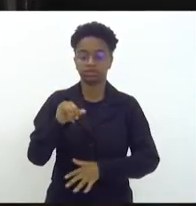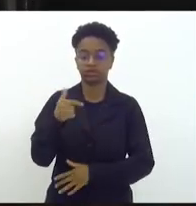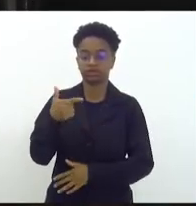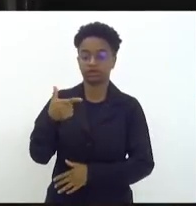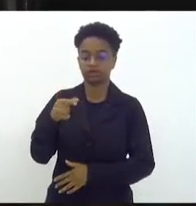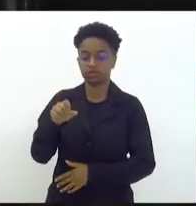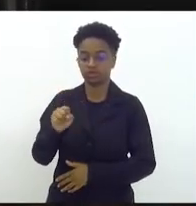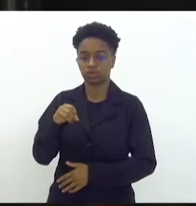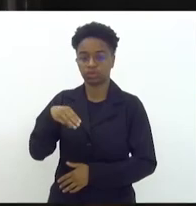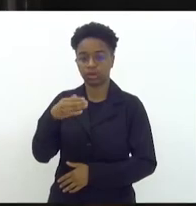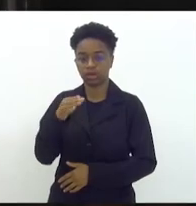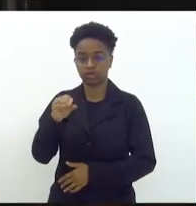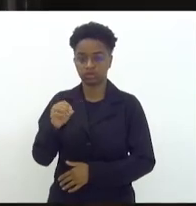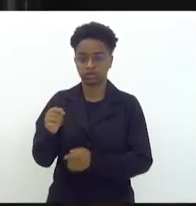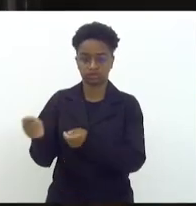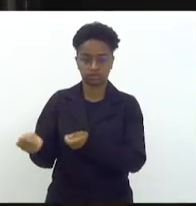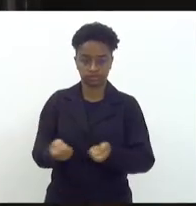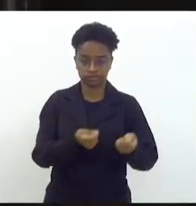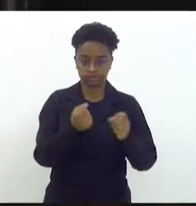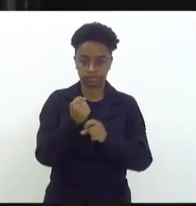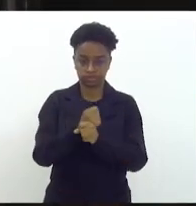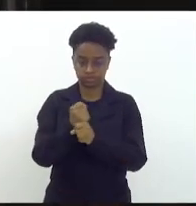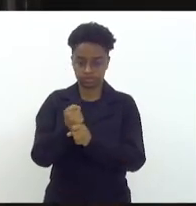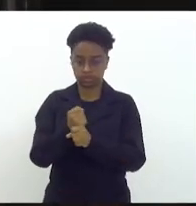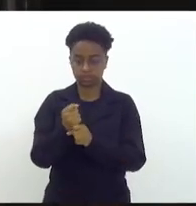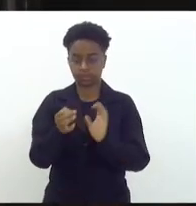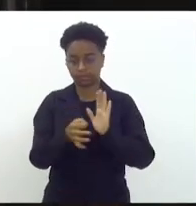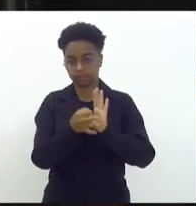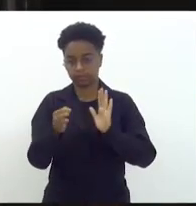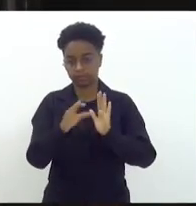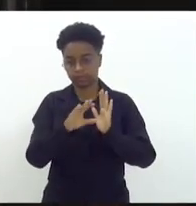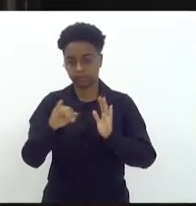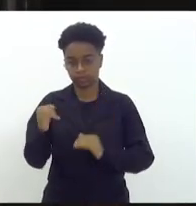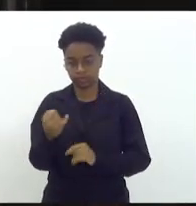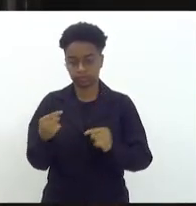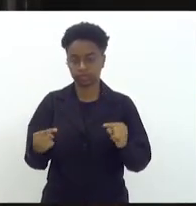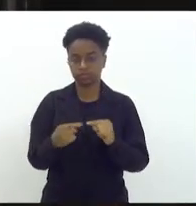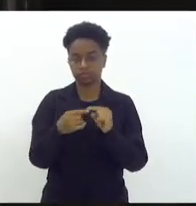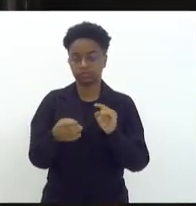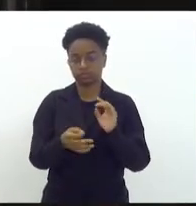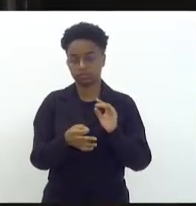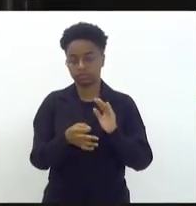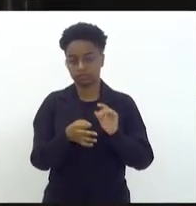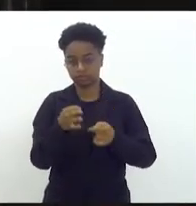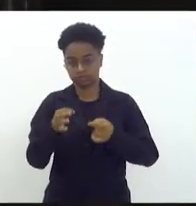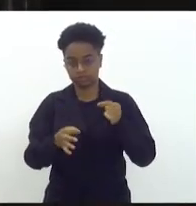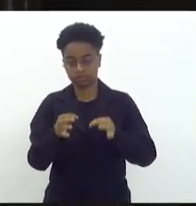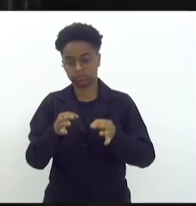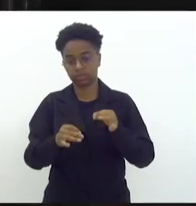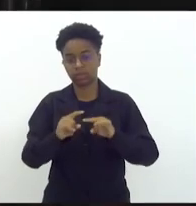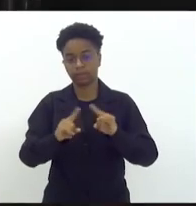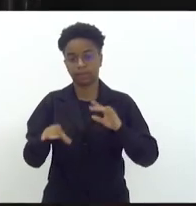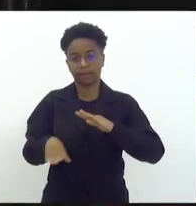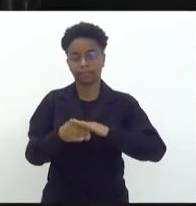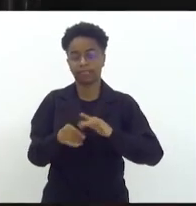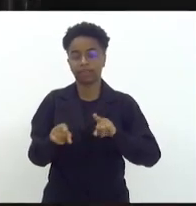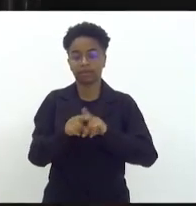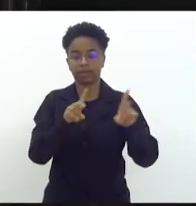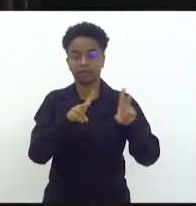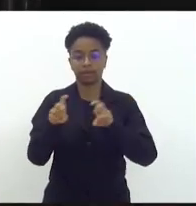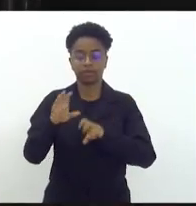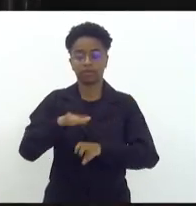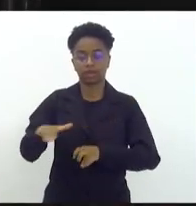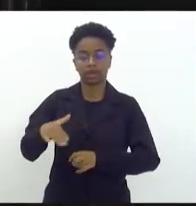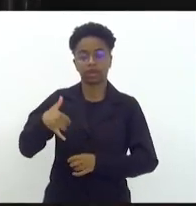março de cada ano. Parecer das comissões de Constituição e Justiça pela Juridicidade com emenda e de Assuntos da Criança, Adolescente e do Idoso,